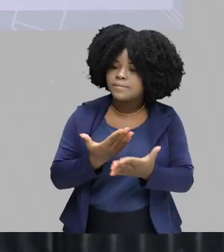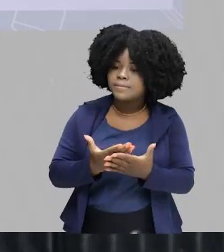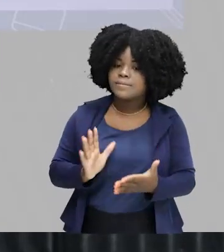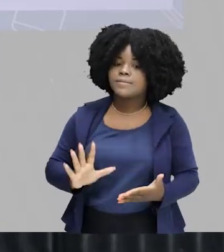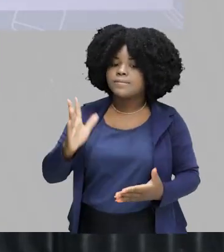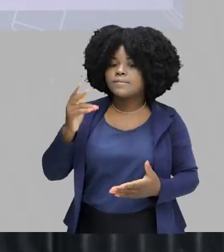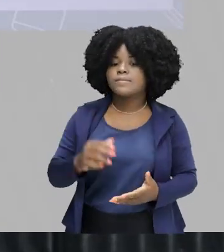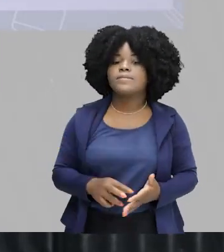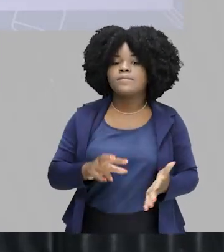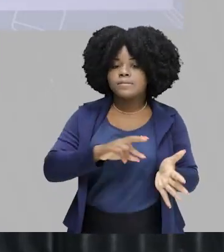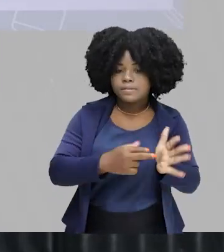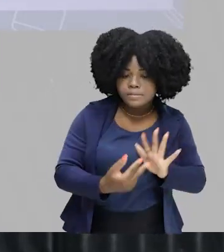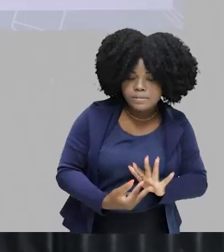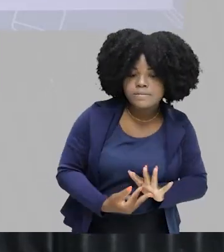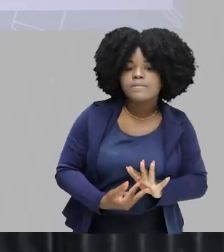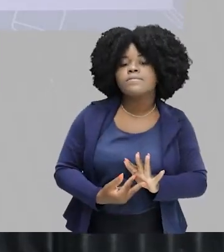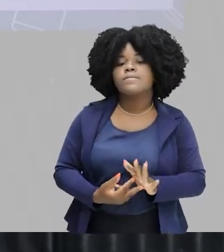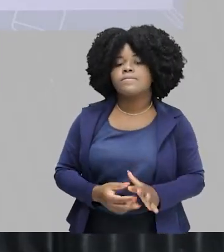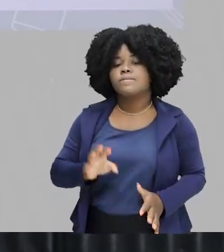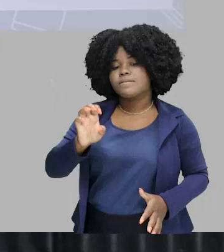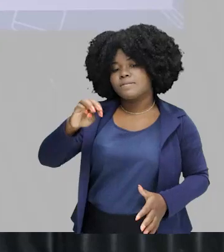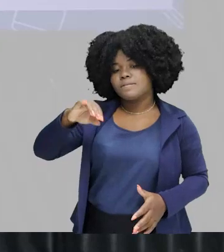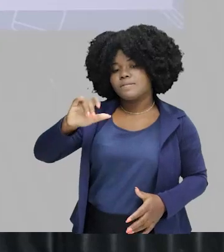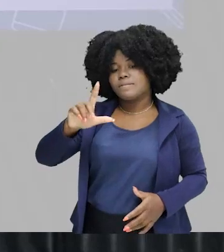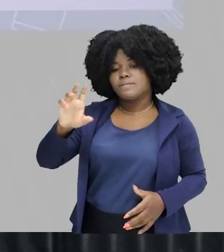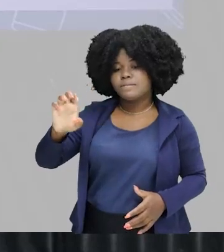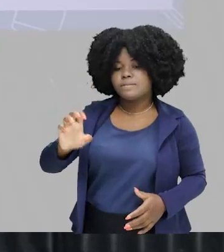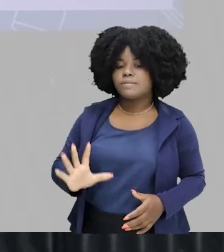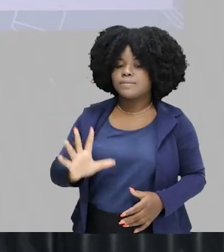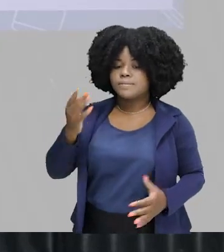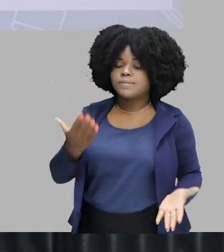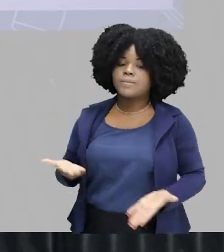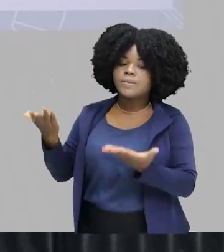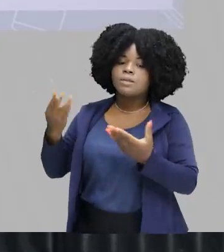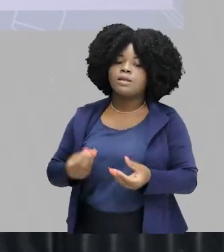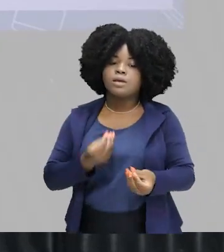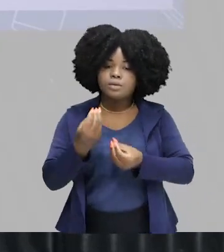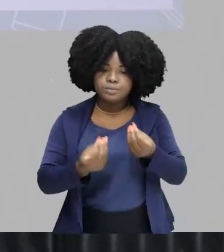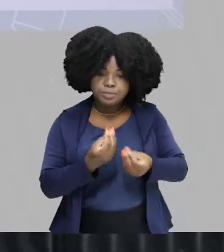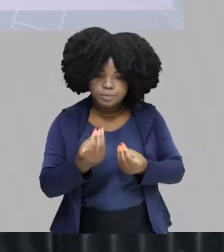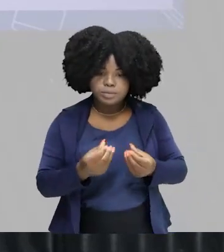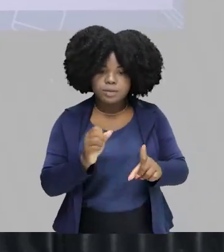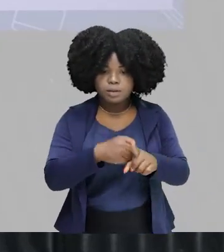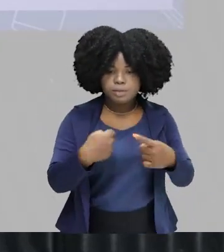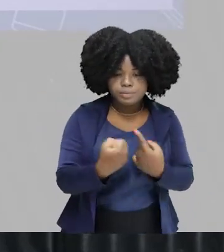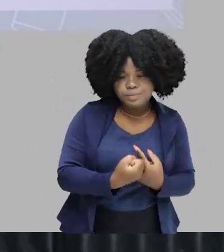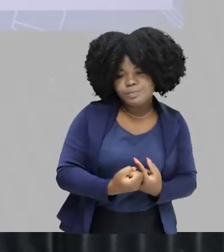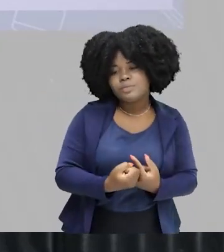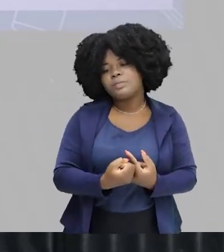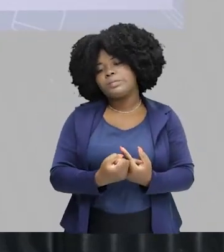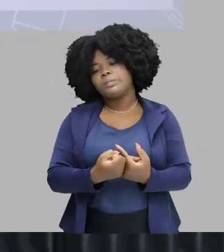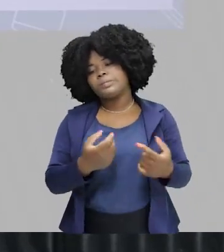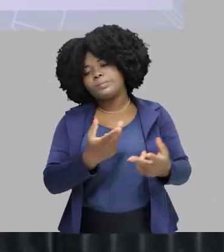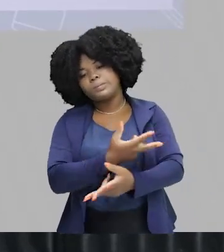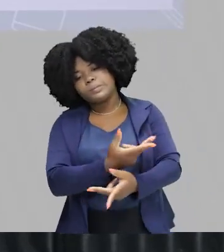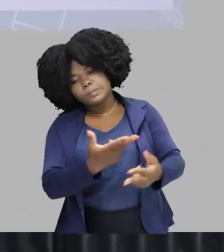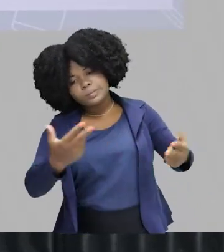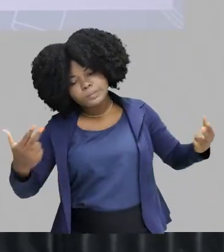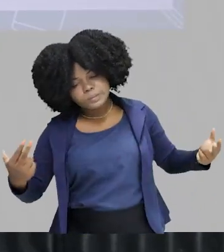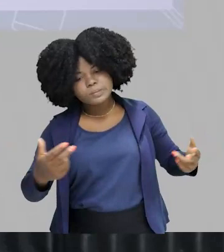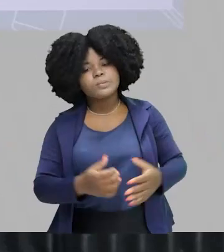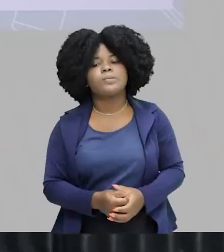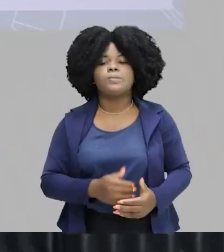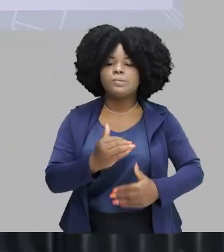Durkheim está dizendo. Como na sociedade mais complexa a divisão do trabalho se torna cada vez maior, para que a gente consiga fazer